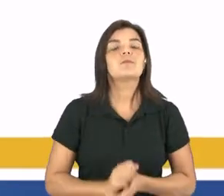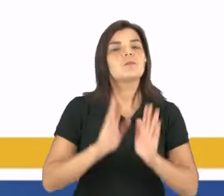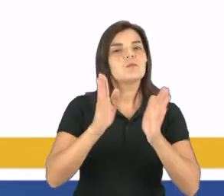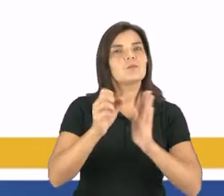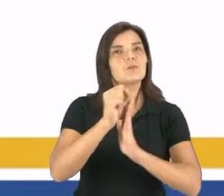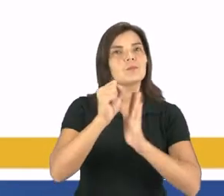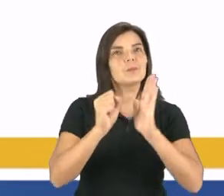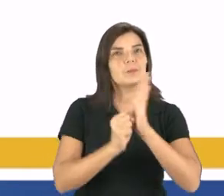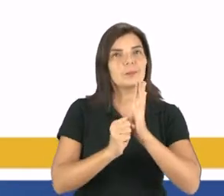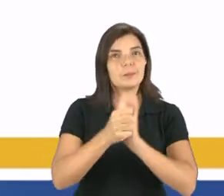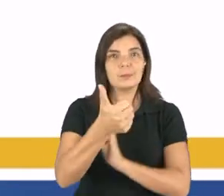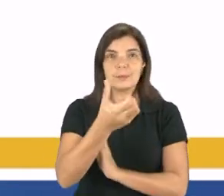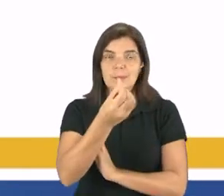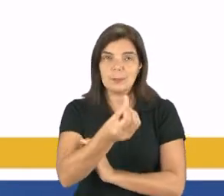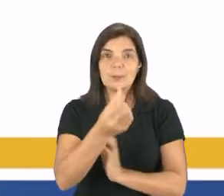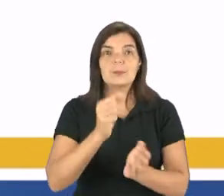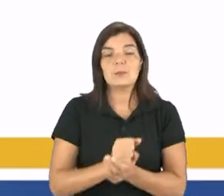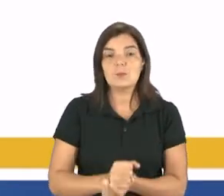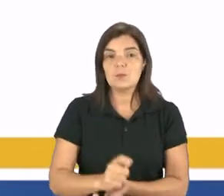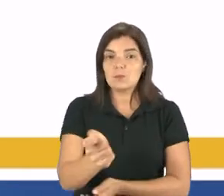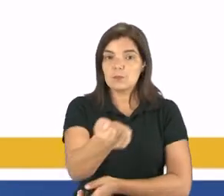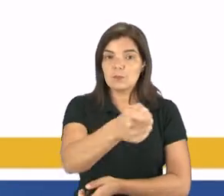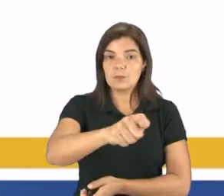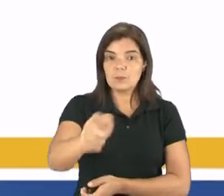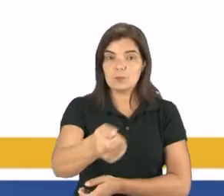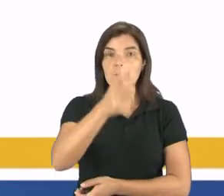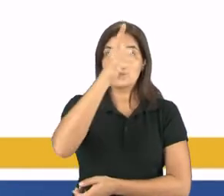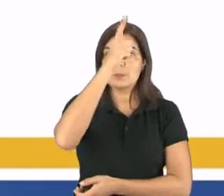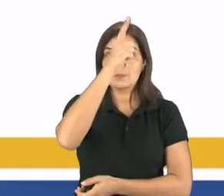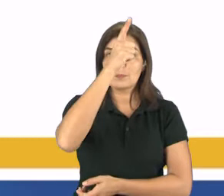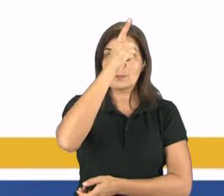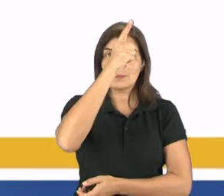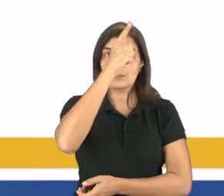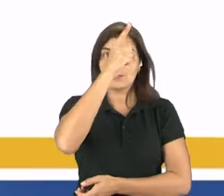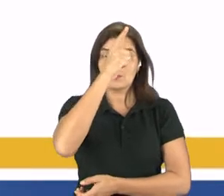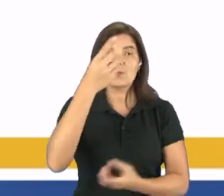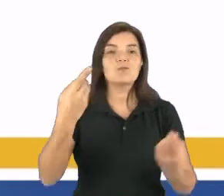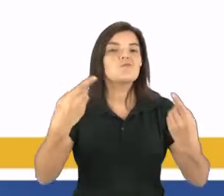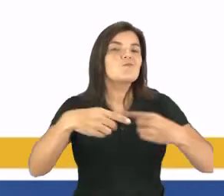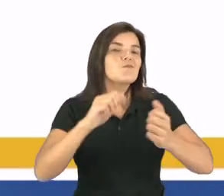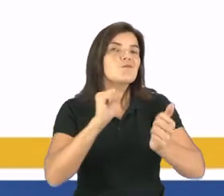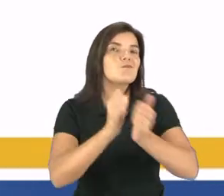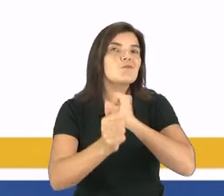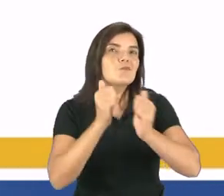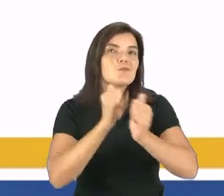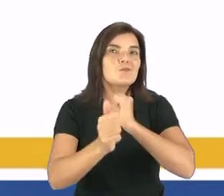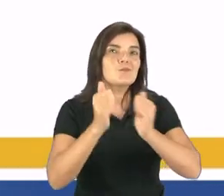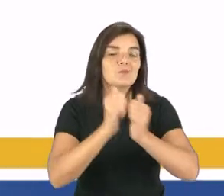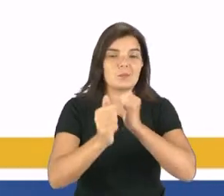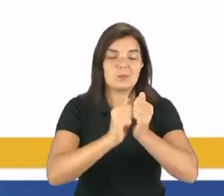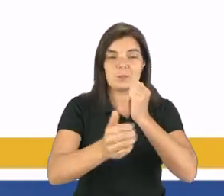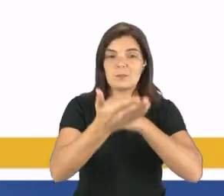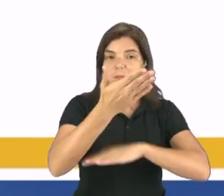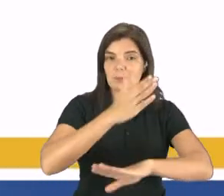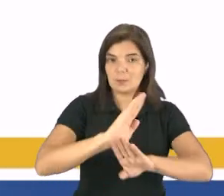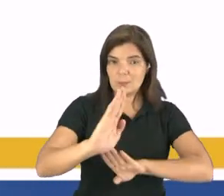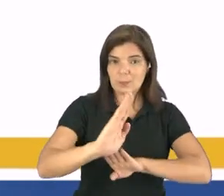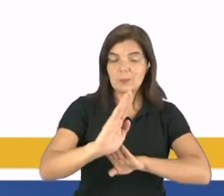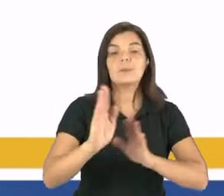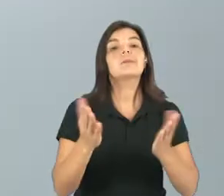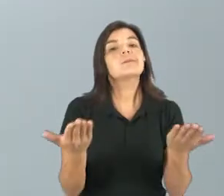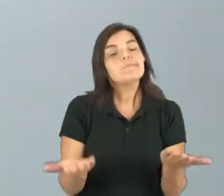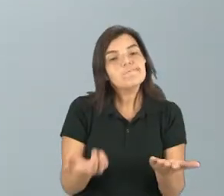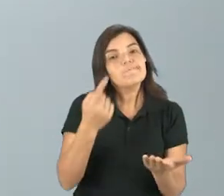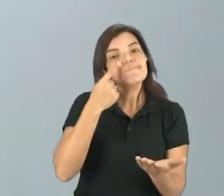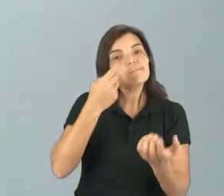Já no século XVI, a esgrima alemã tendeu ao enfoque do esportivo da arte marcial.